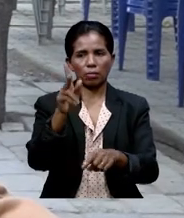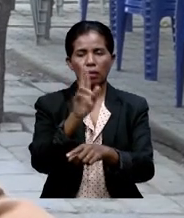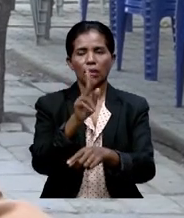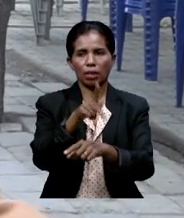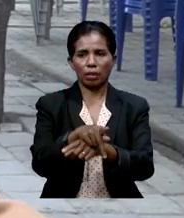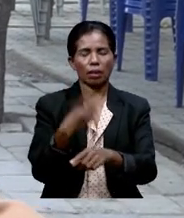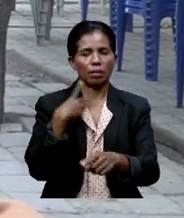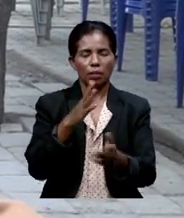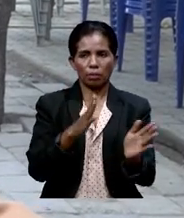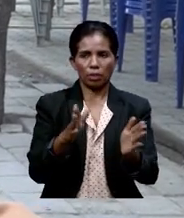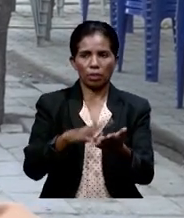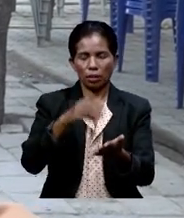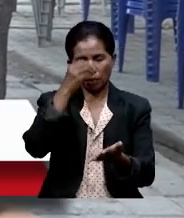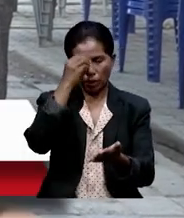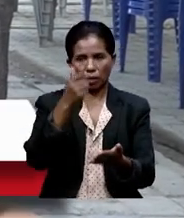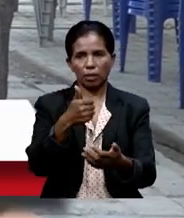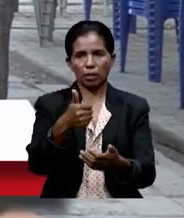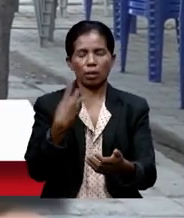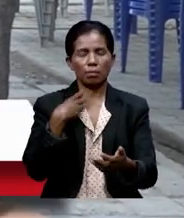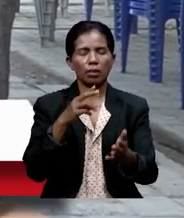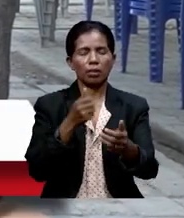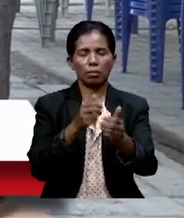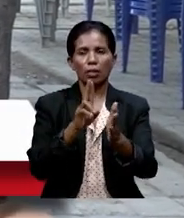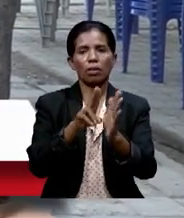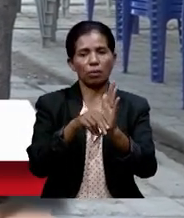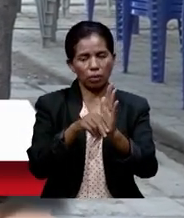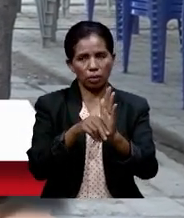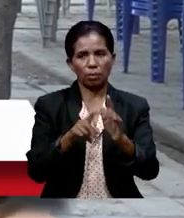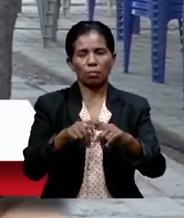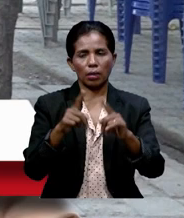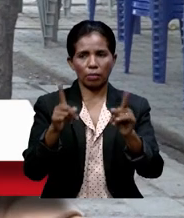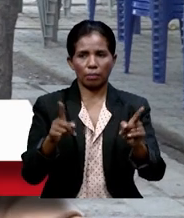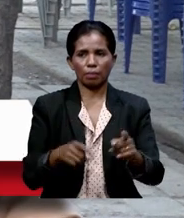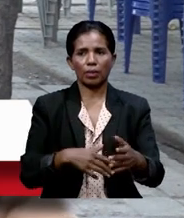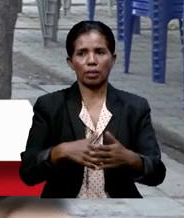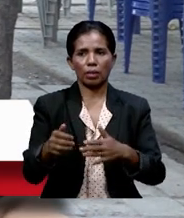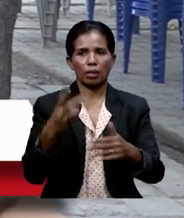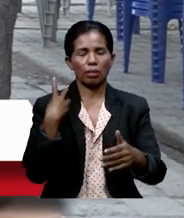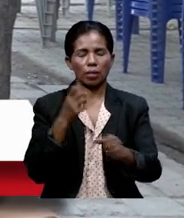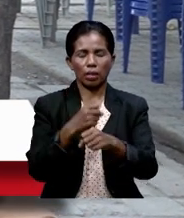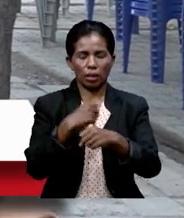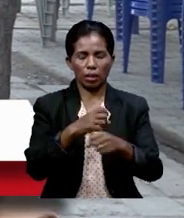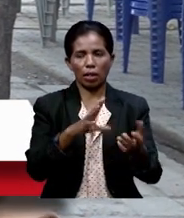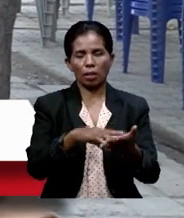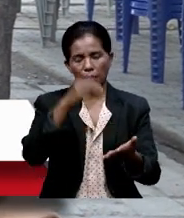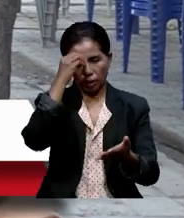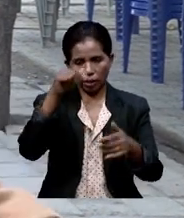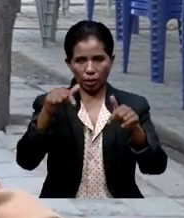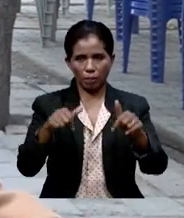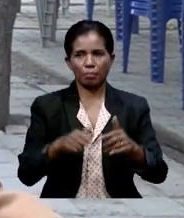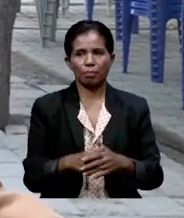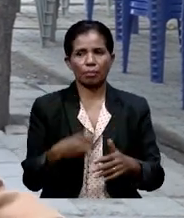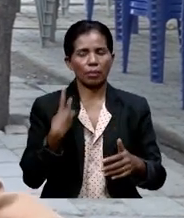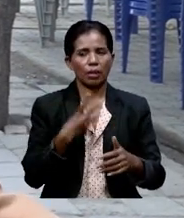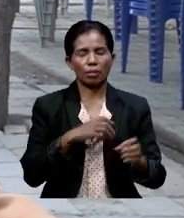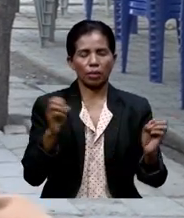proses aprendizaje lawo normal am tama oras sai oras mai be daluma mi halau hela proses aprendizaje nia. Ami